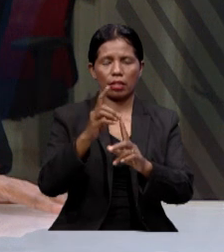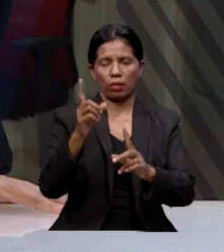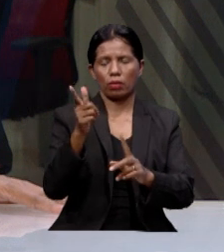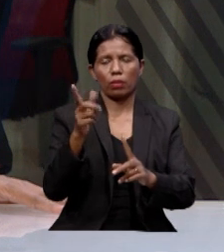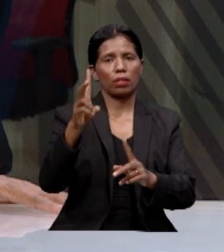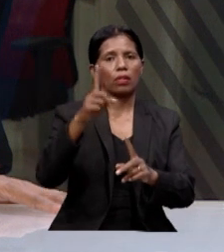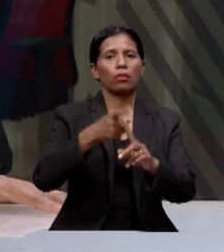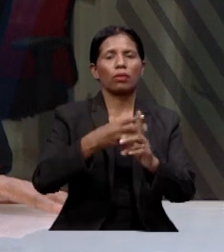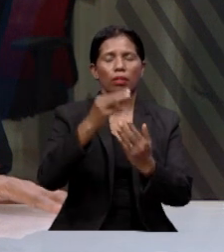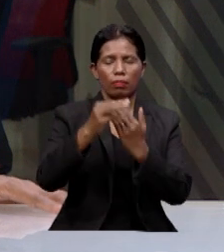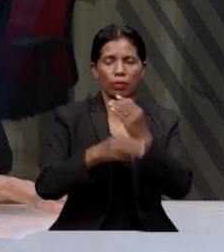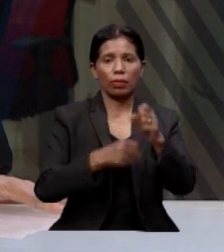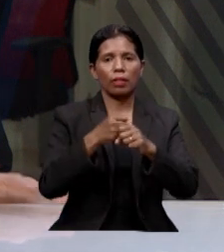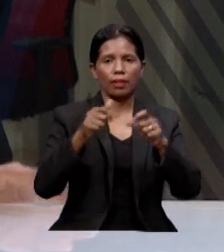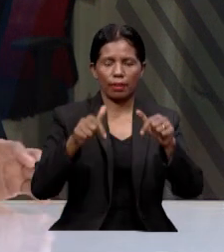maio tinangne.